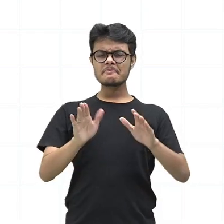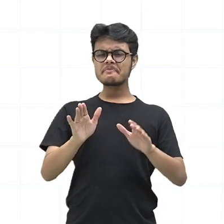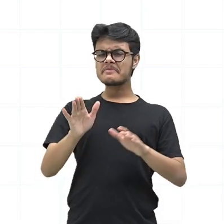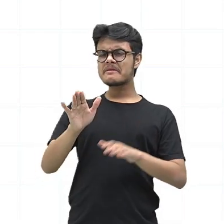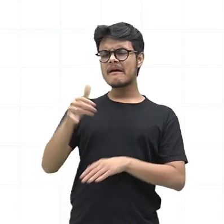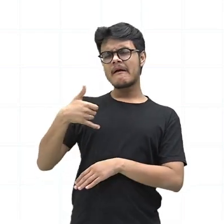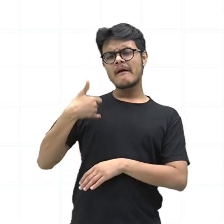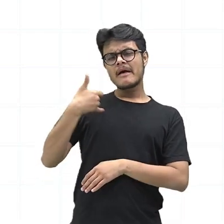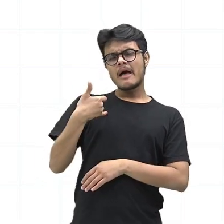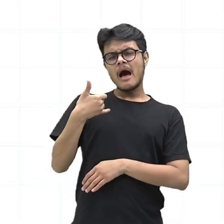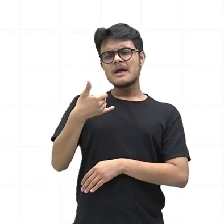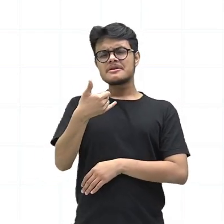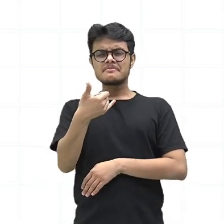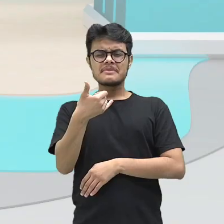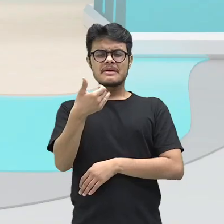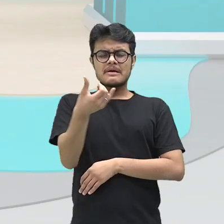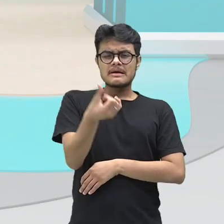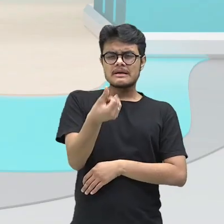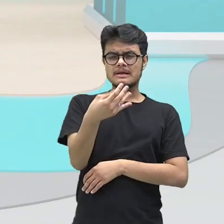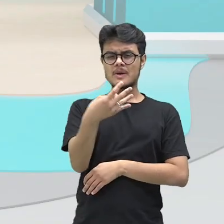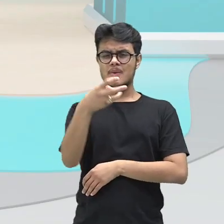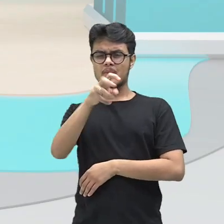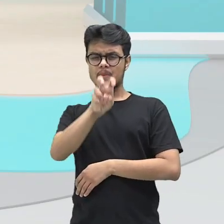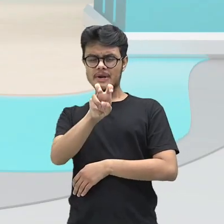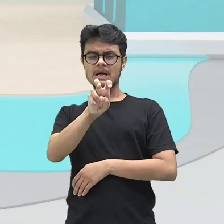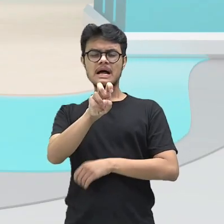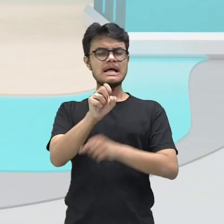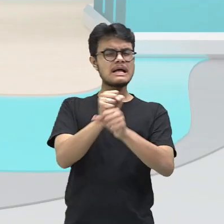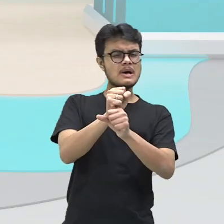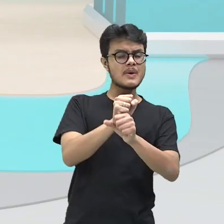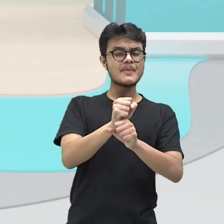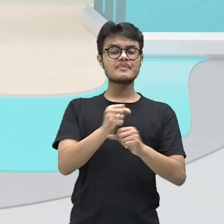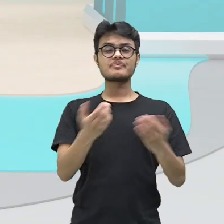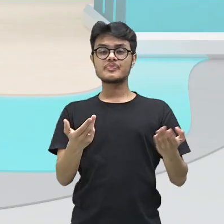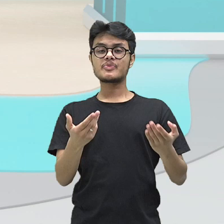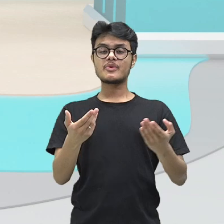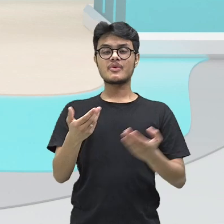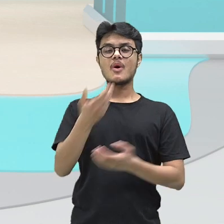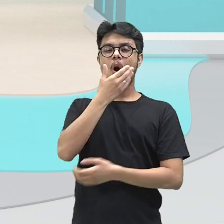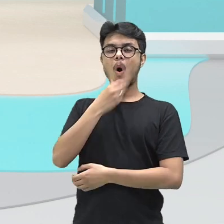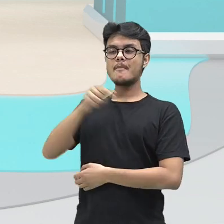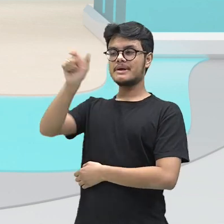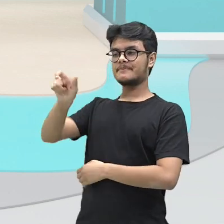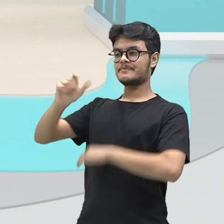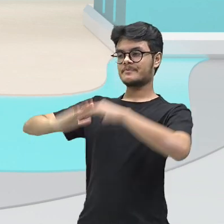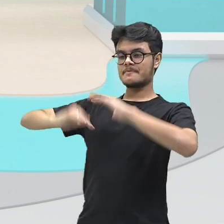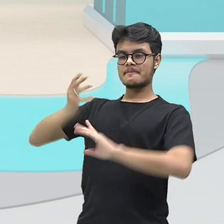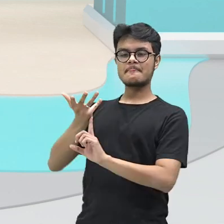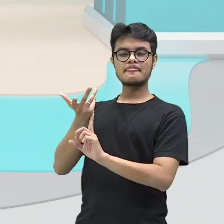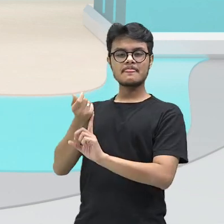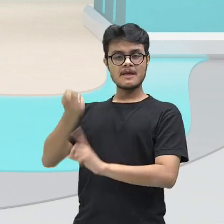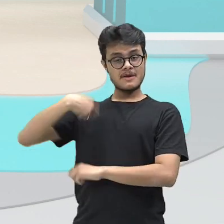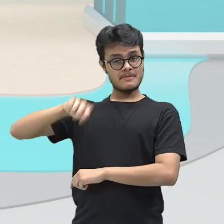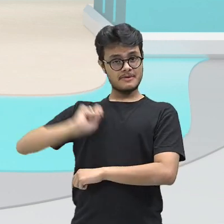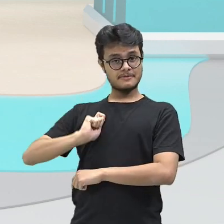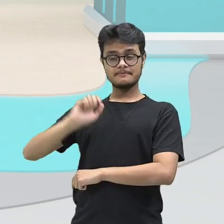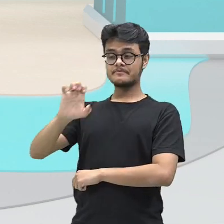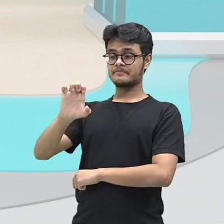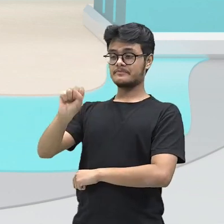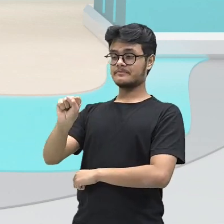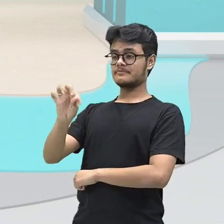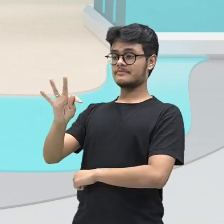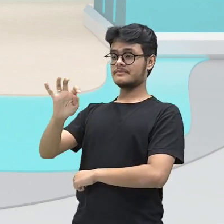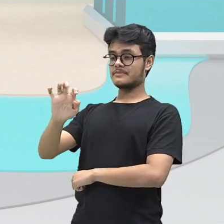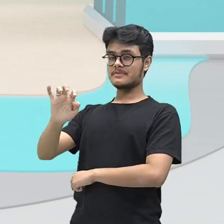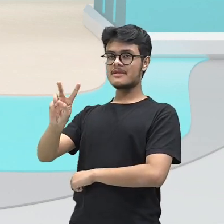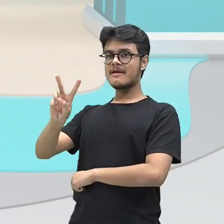1645 e 1650, do pintor espanhol Bartolomeu Esteban Murilo, certo? Então, aí,